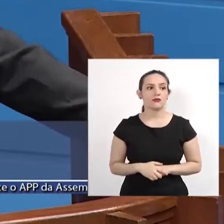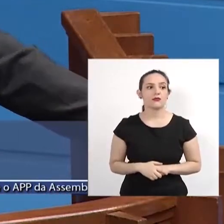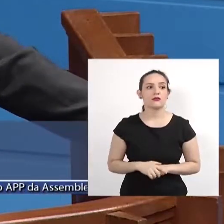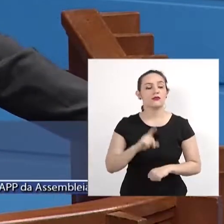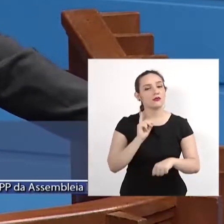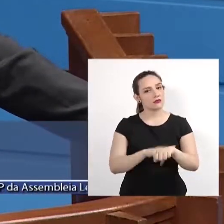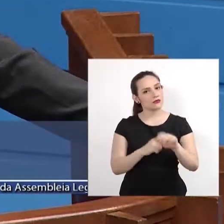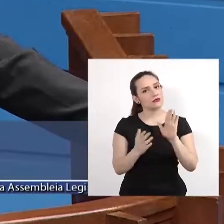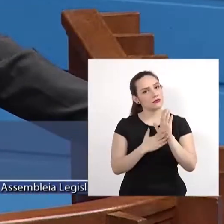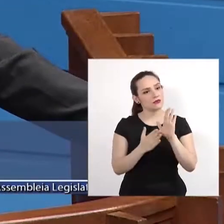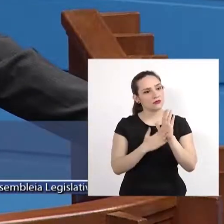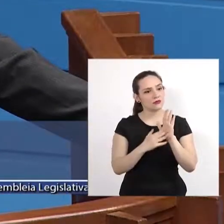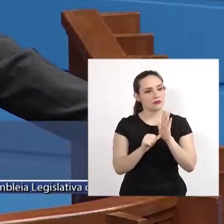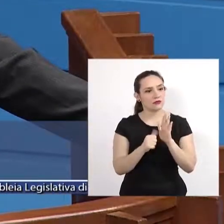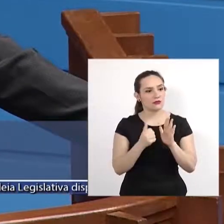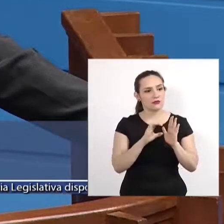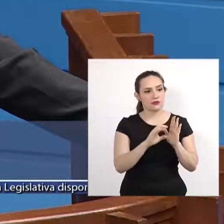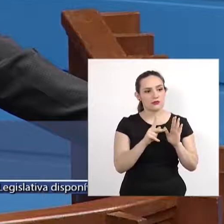nesta casa,